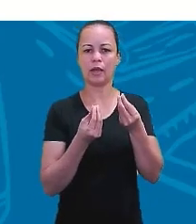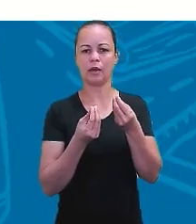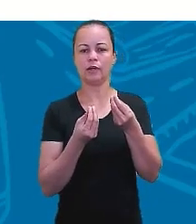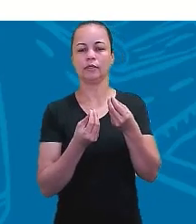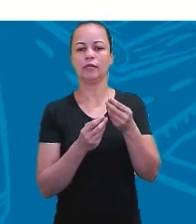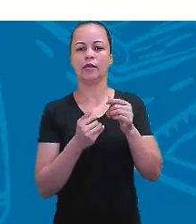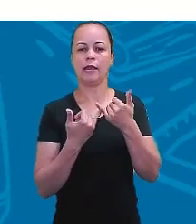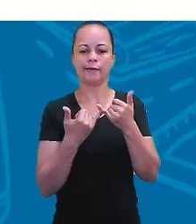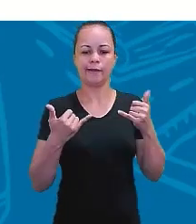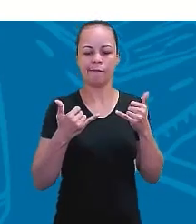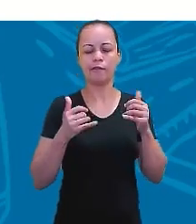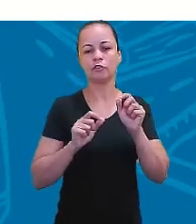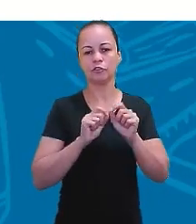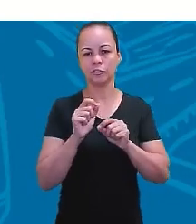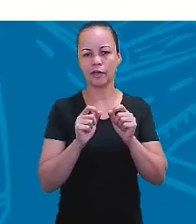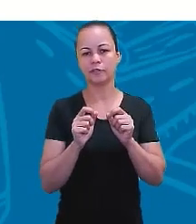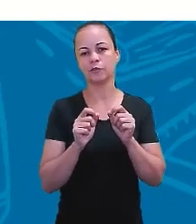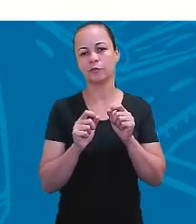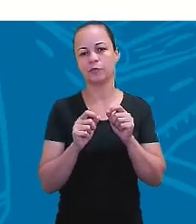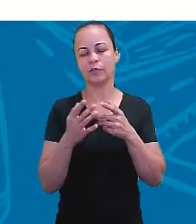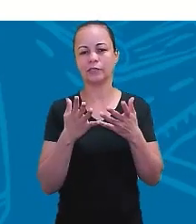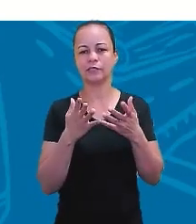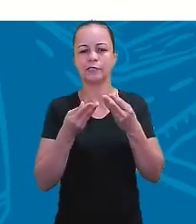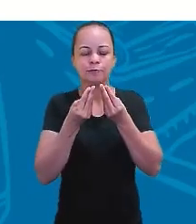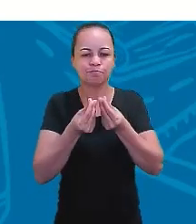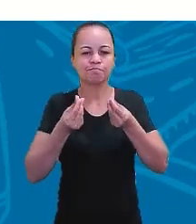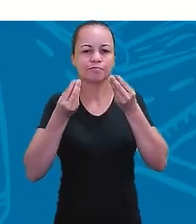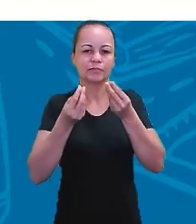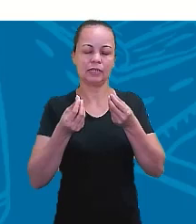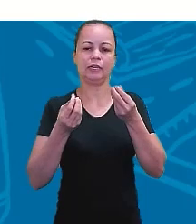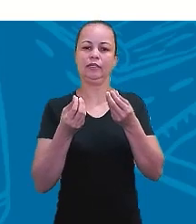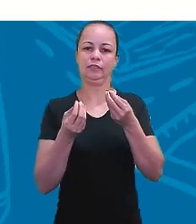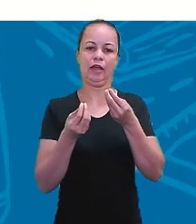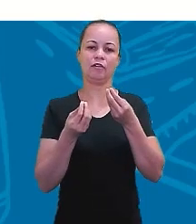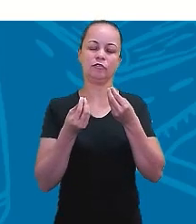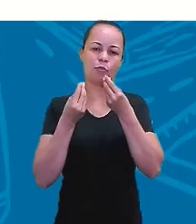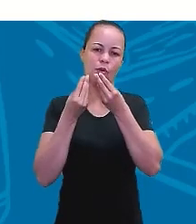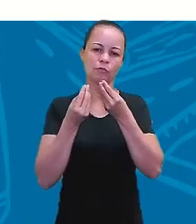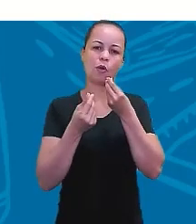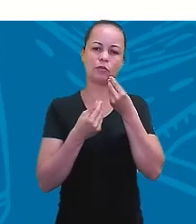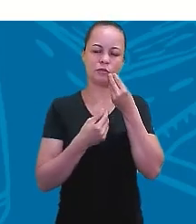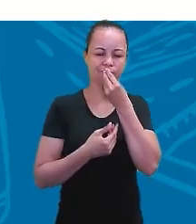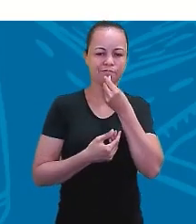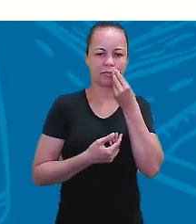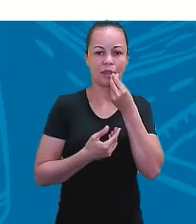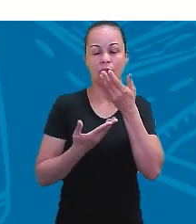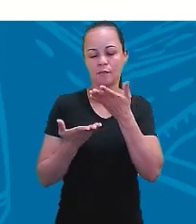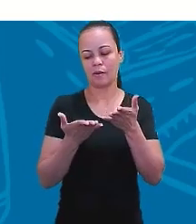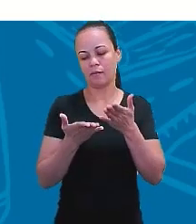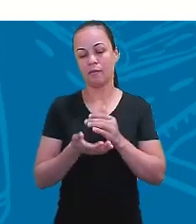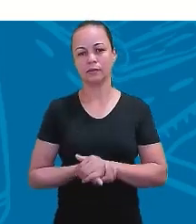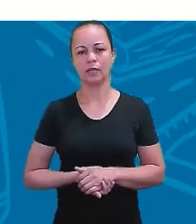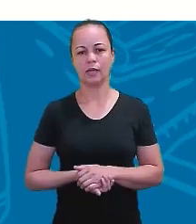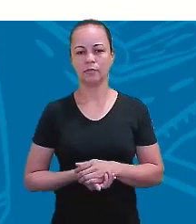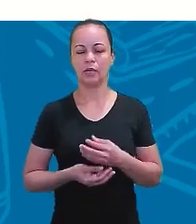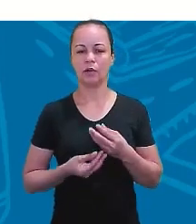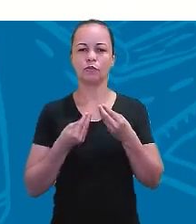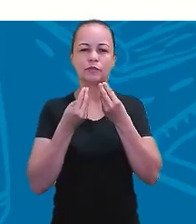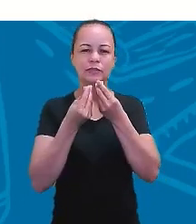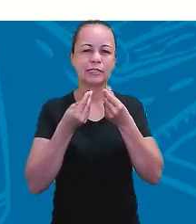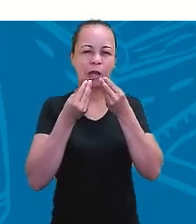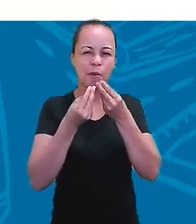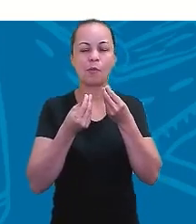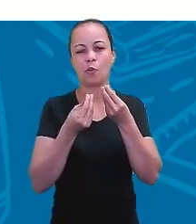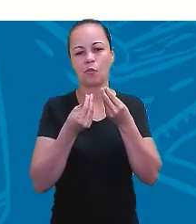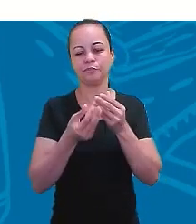energético, é essa capacidade que ele tem de ser agradável ao nosso paladar, ser agradável pela questão do sabor, pela